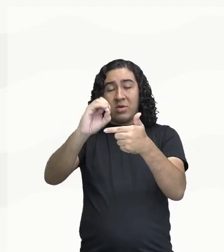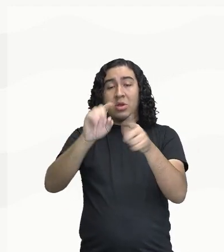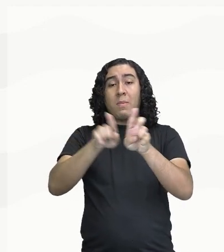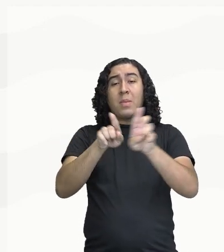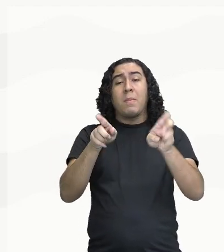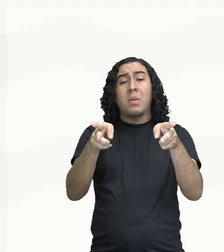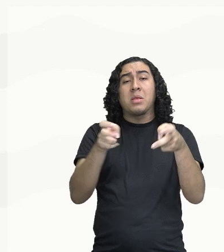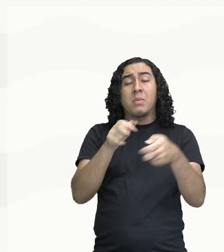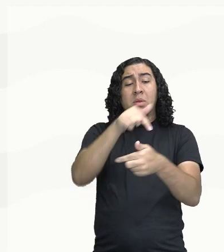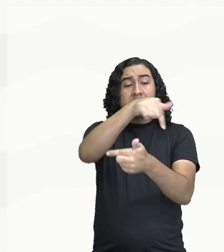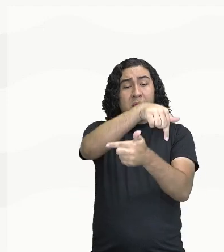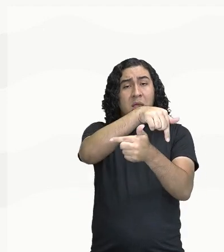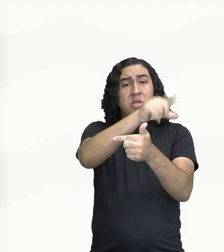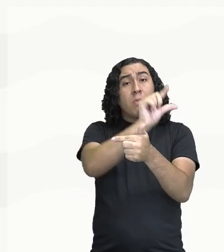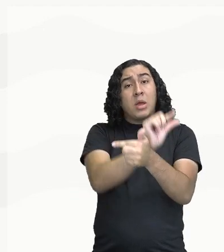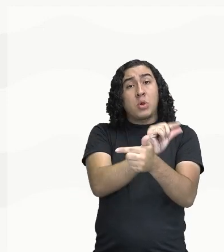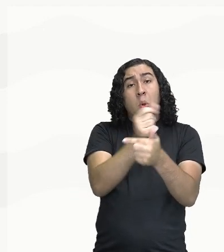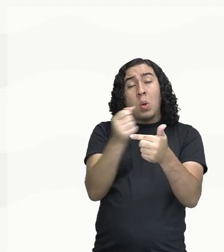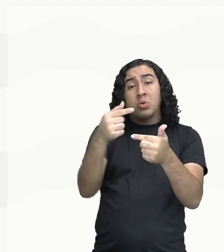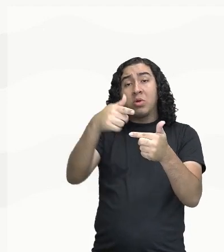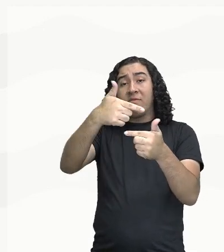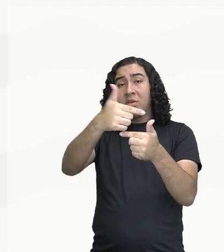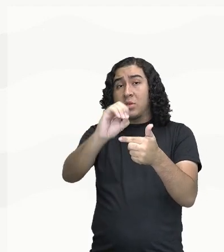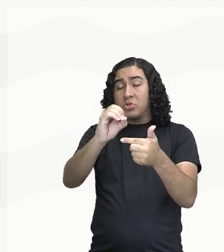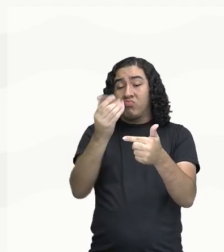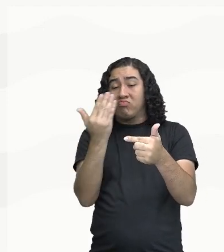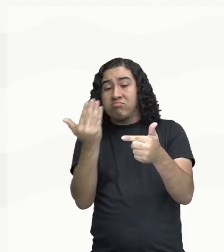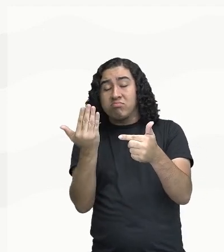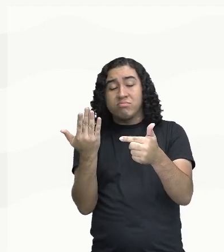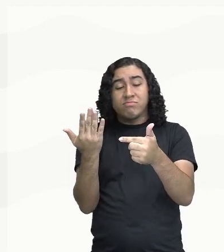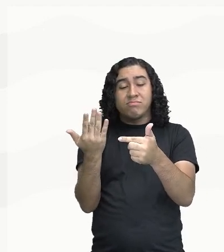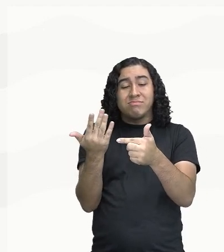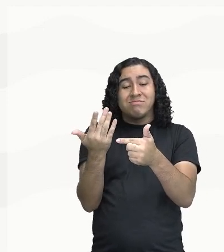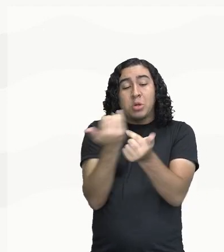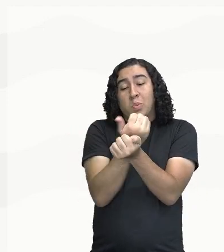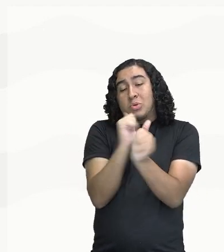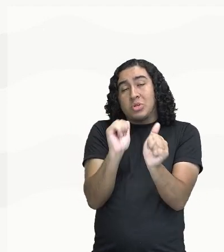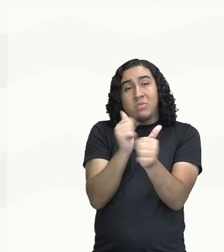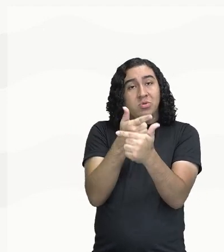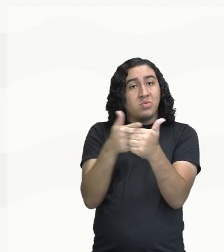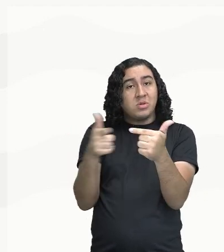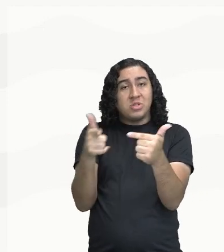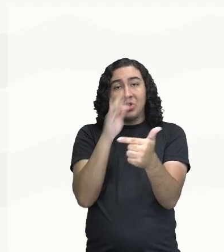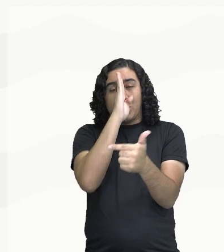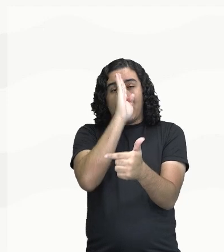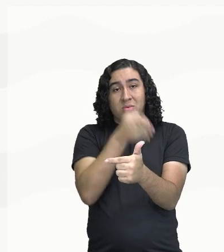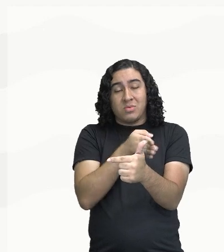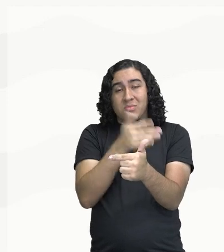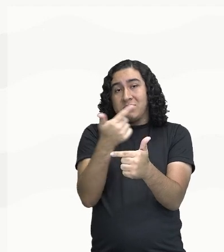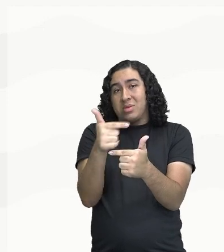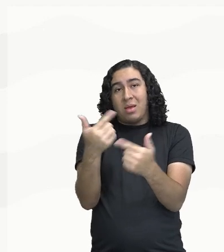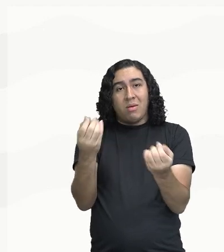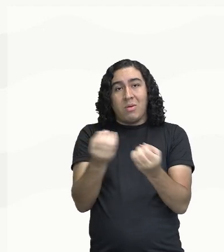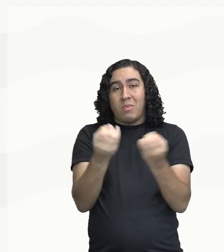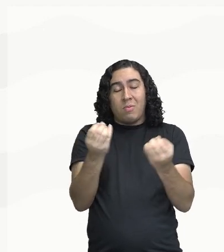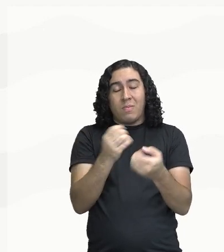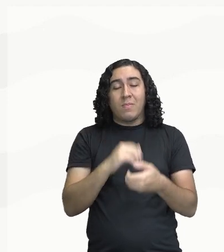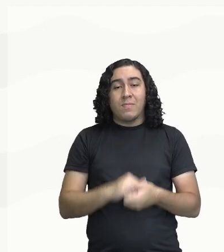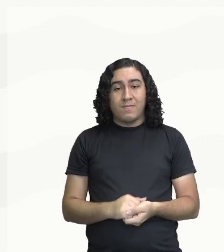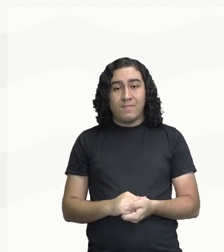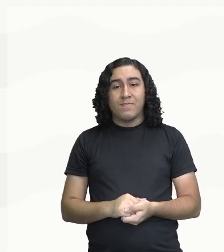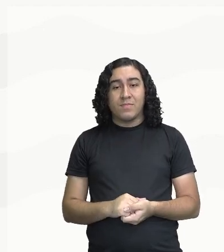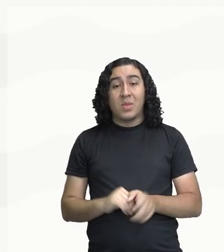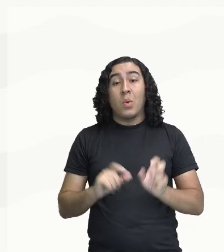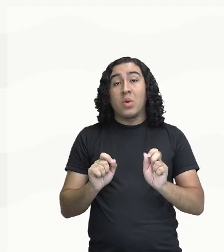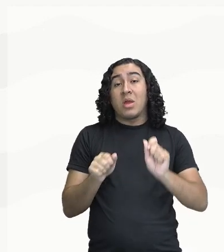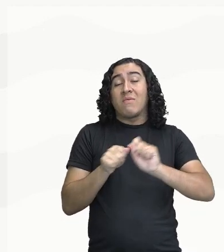vejam que 7 é um número menor do que 20, então a gente não consegue dividir 7 por 20 de início. Então, o